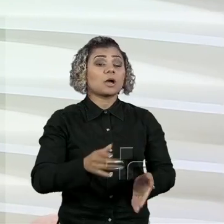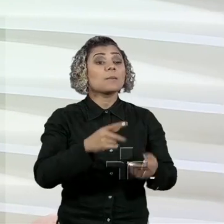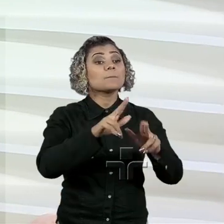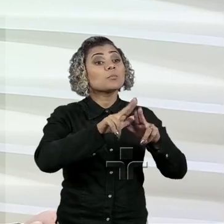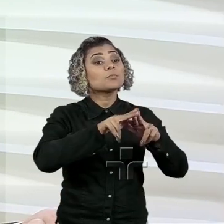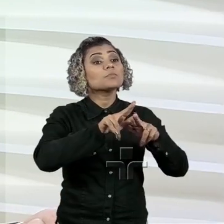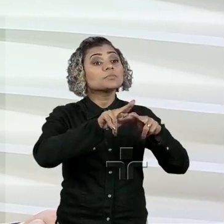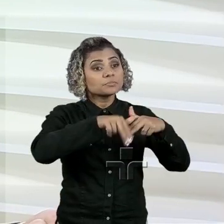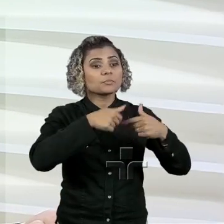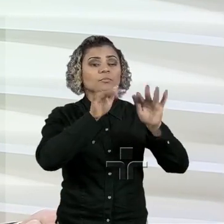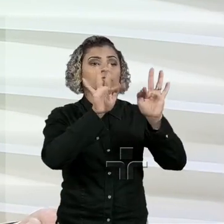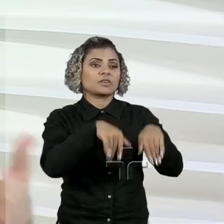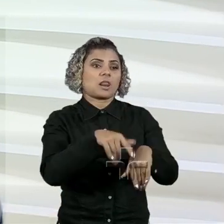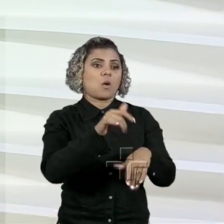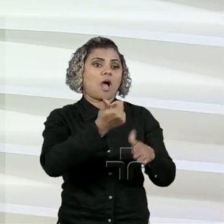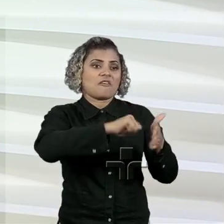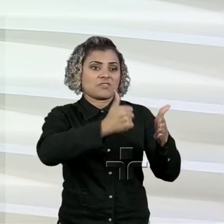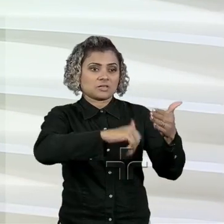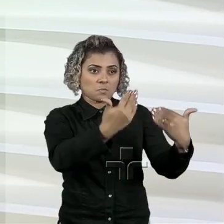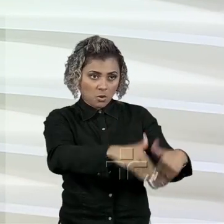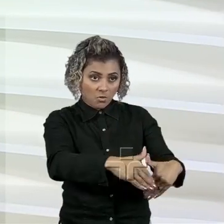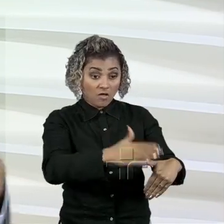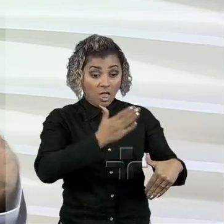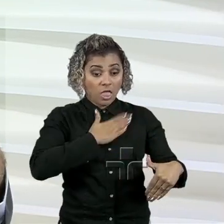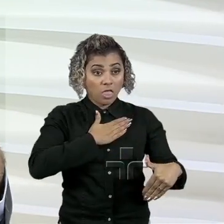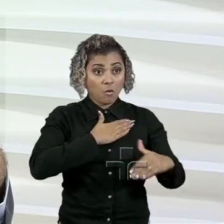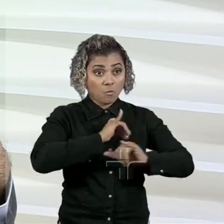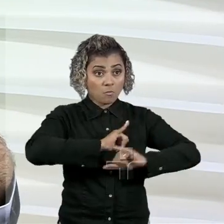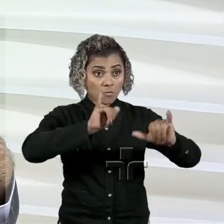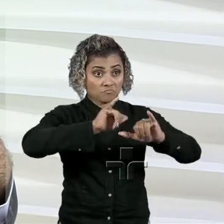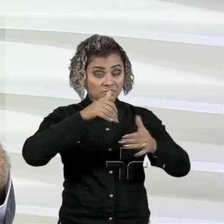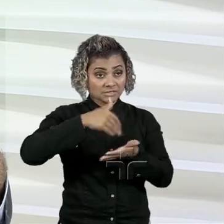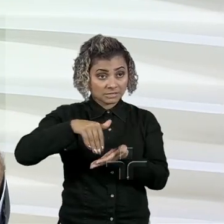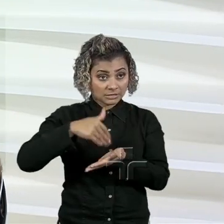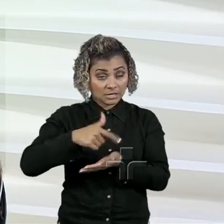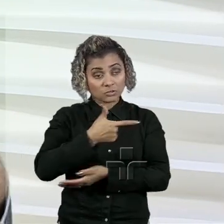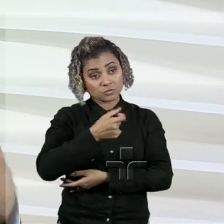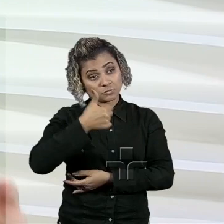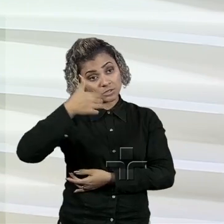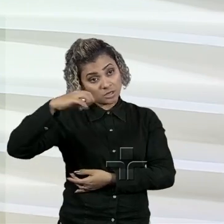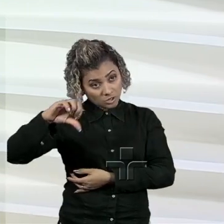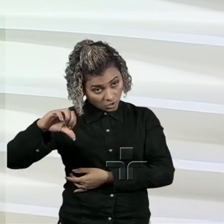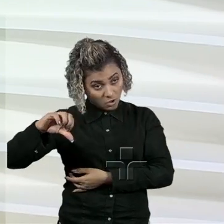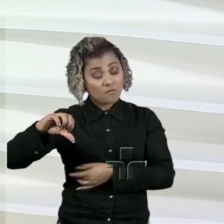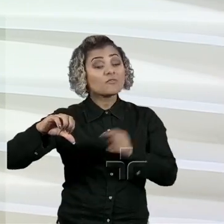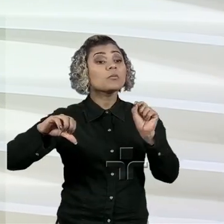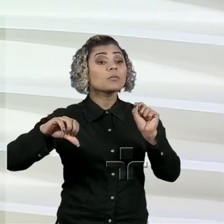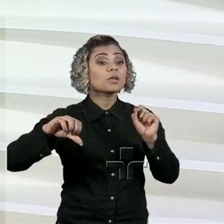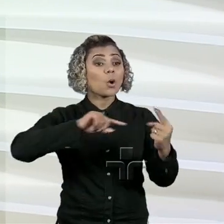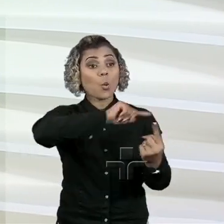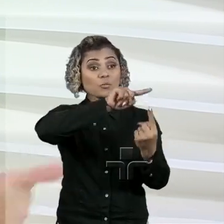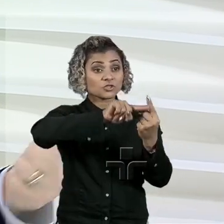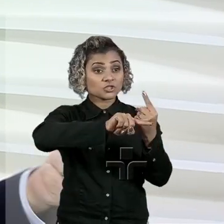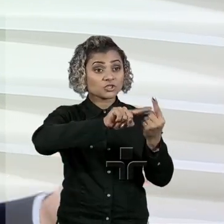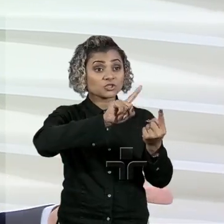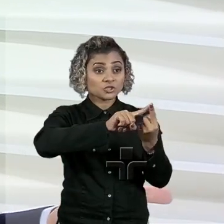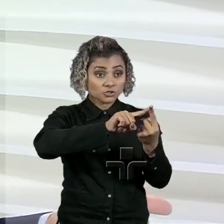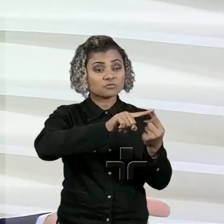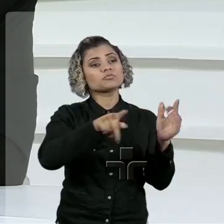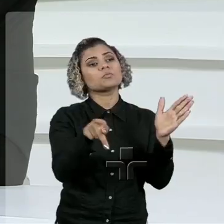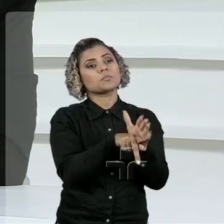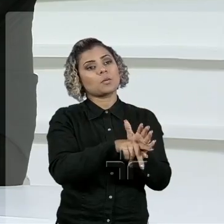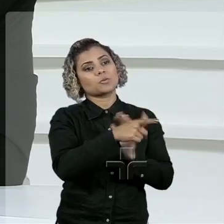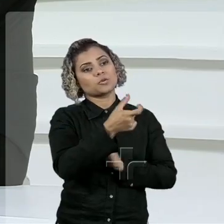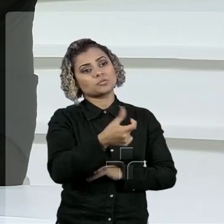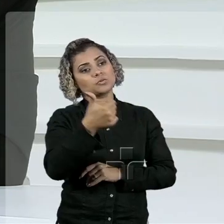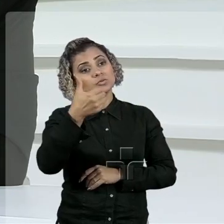avaliação. Ou seja, eu publiquei como secretário no ano de 2019 quais eram as metas para o ano de